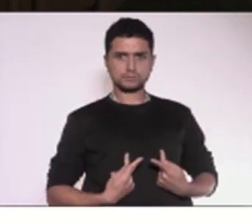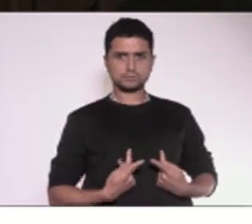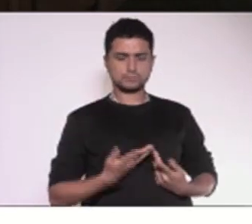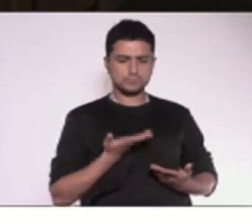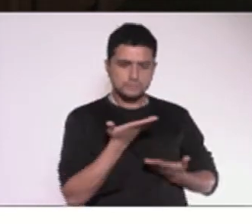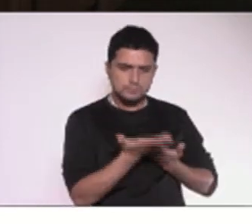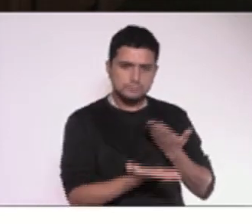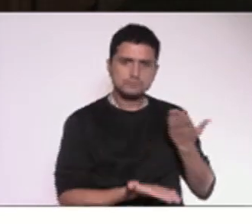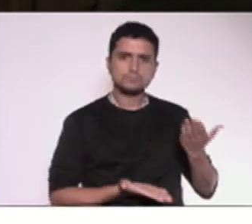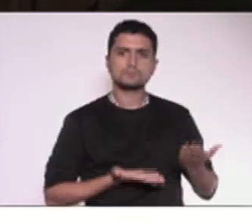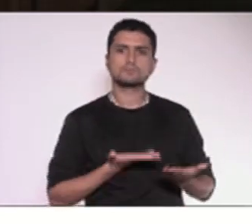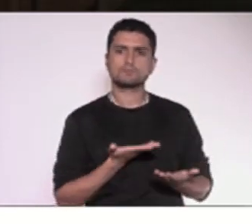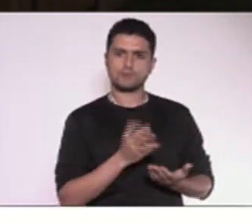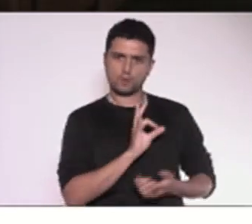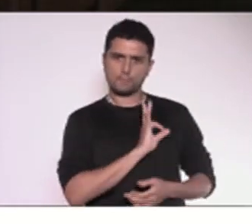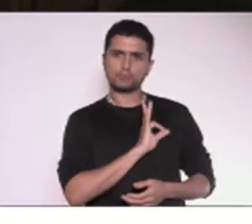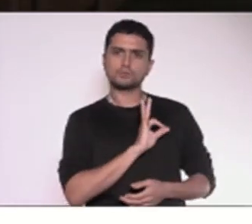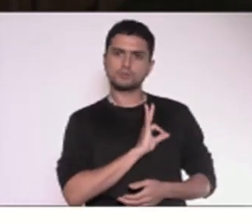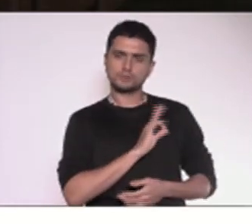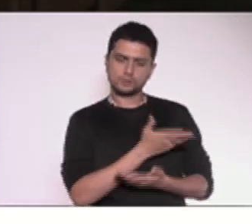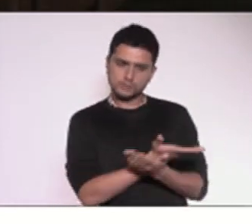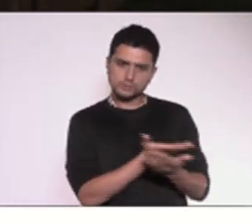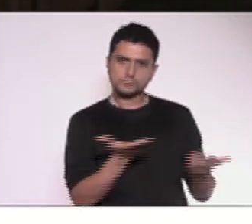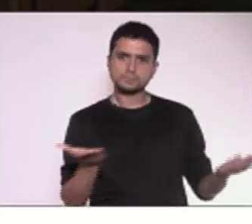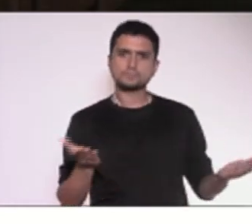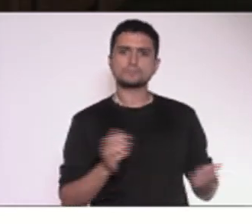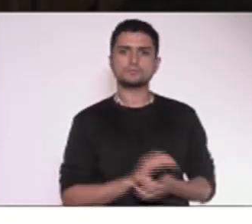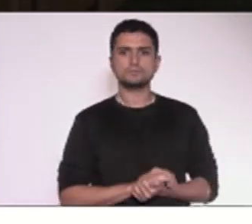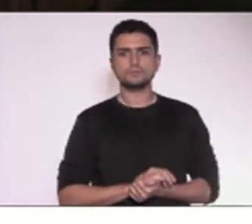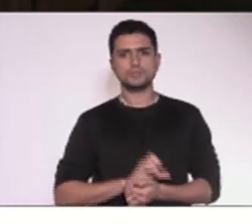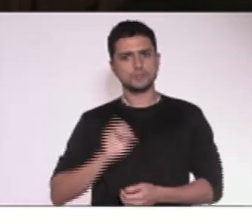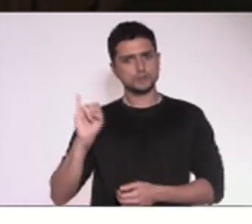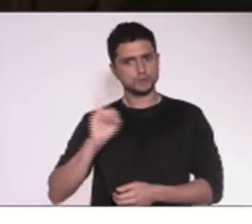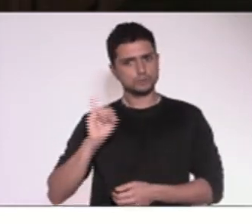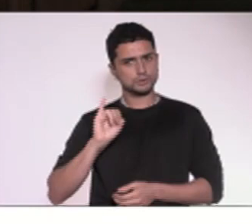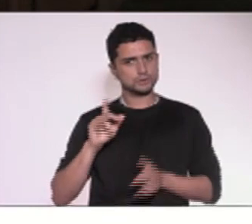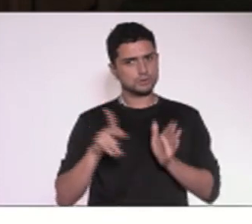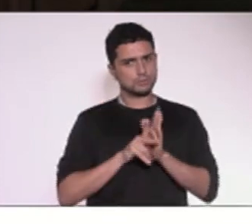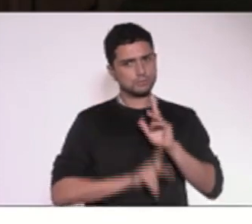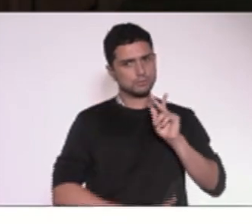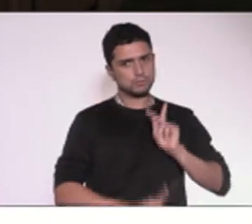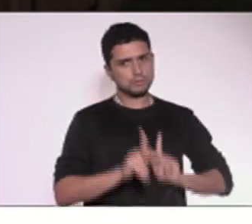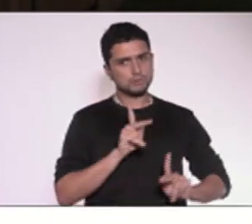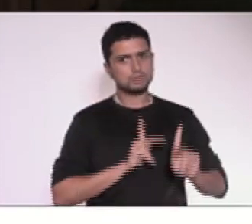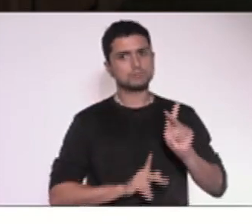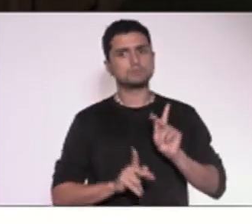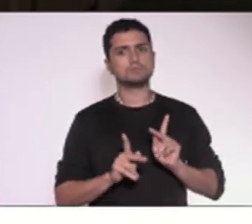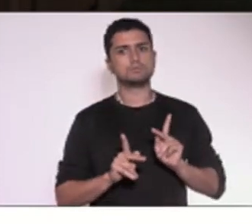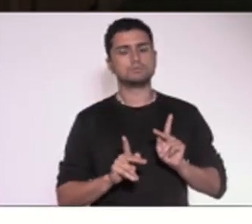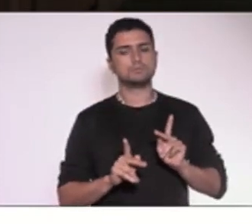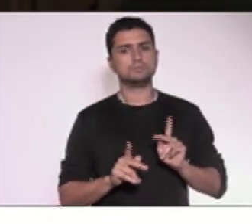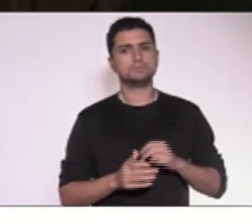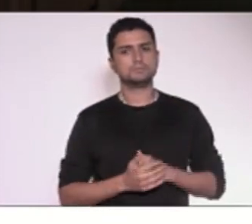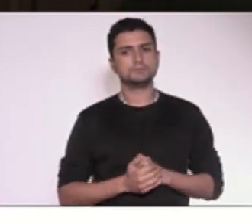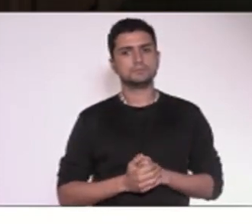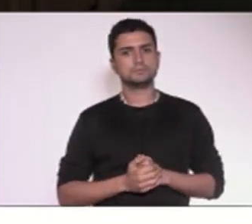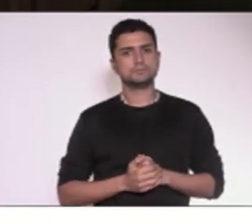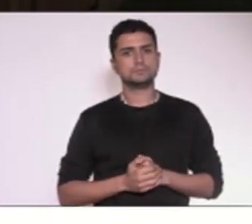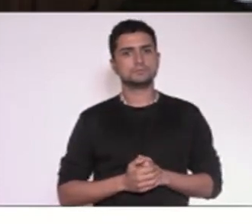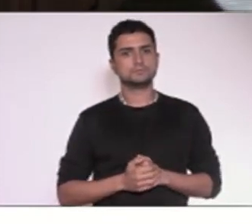É o respeito a esta instituição secular, é o respeito